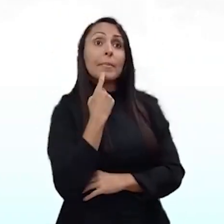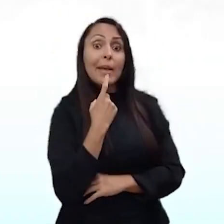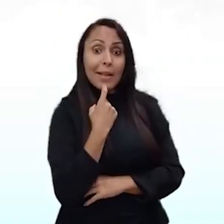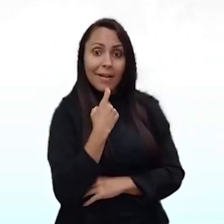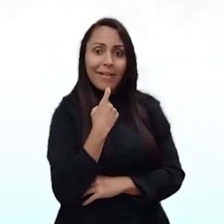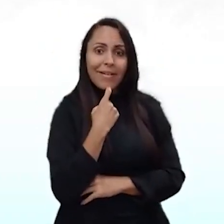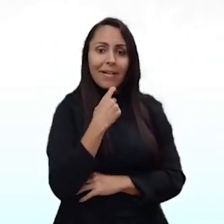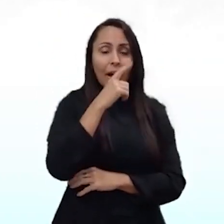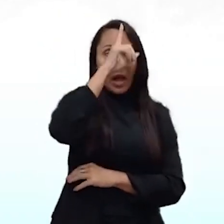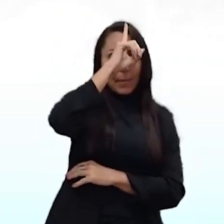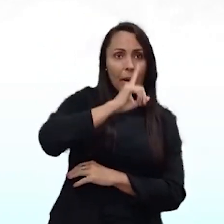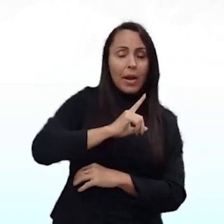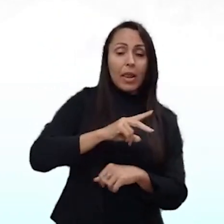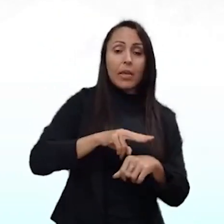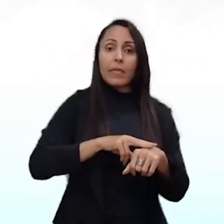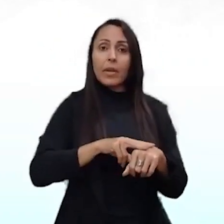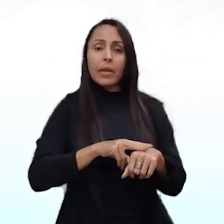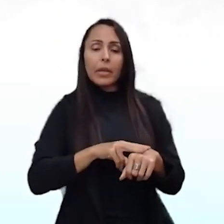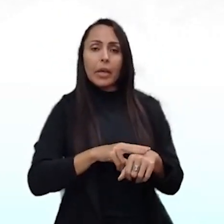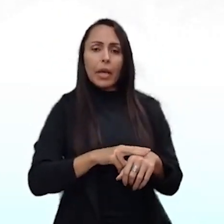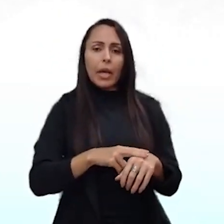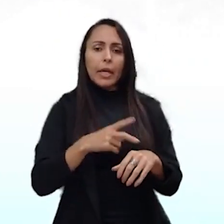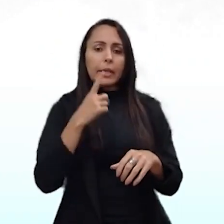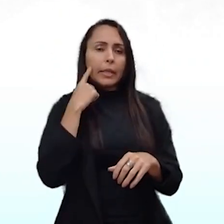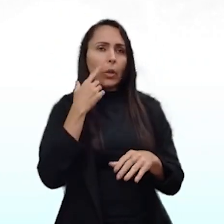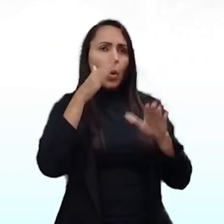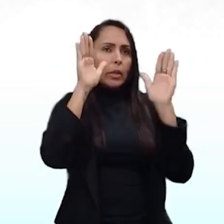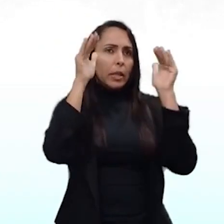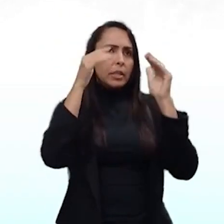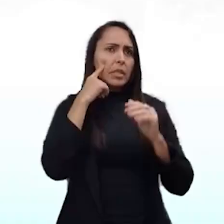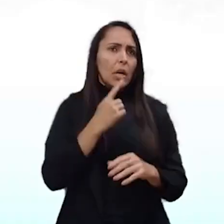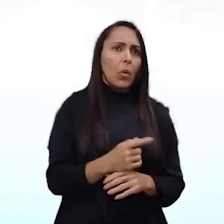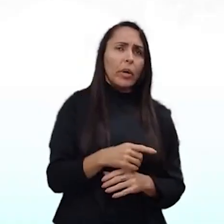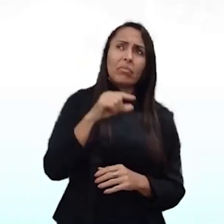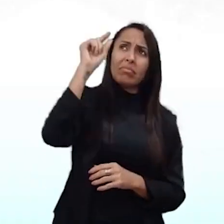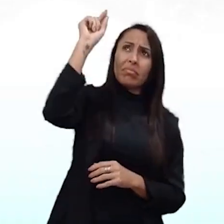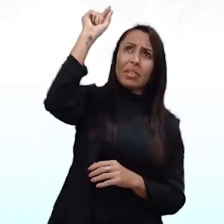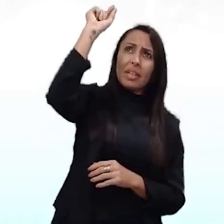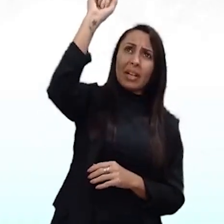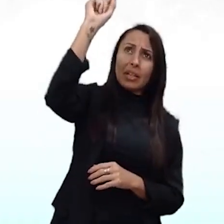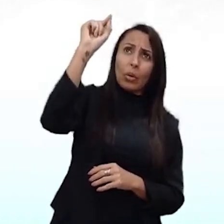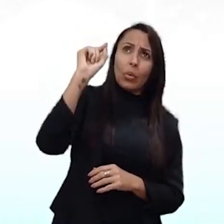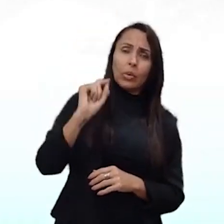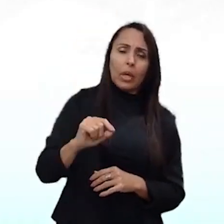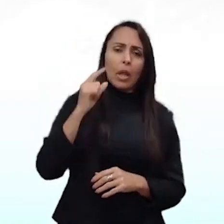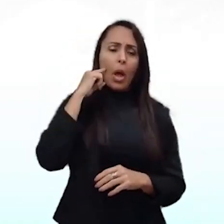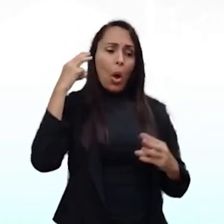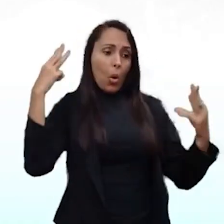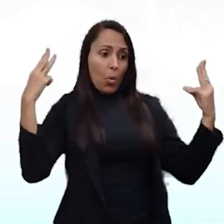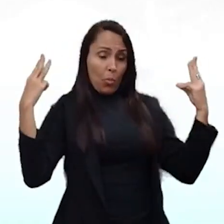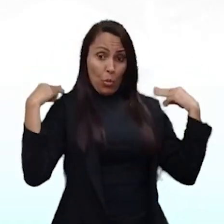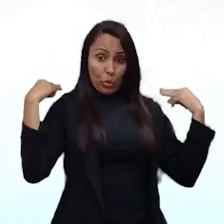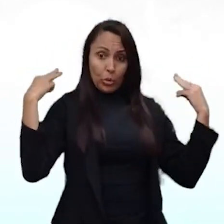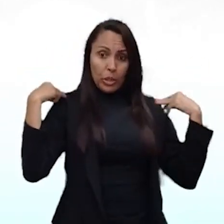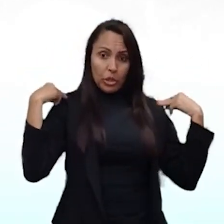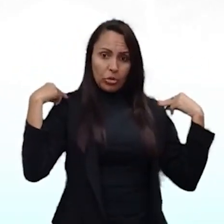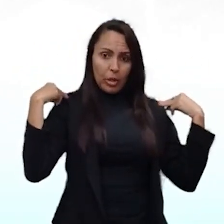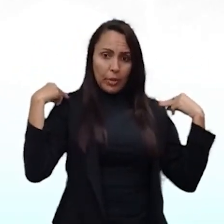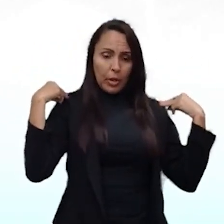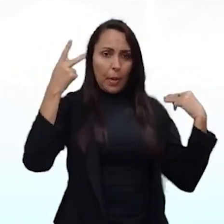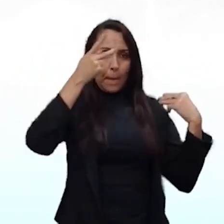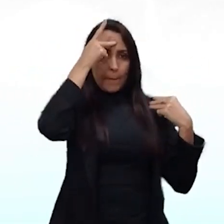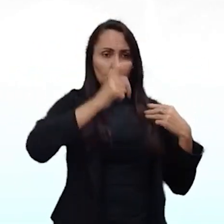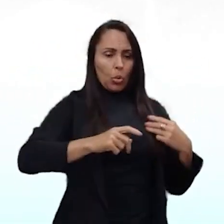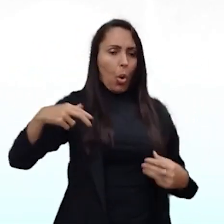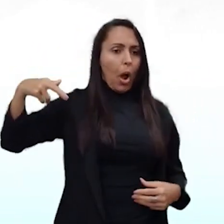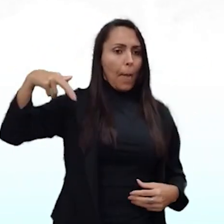verde, e que há uma intenção em cada cor dessa, o motorista, o pedestre,